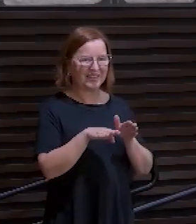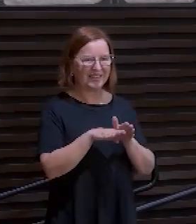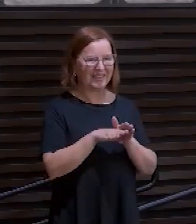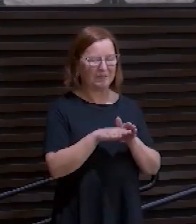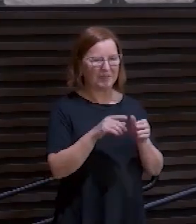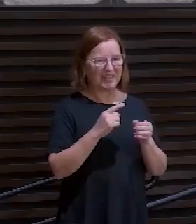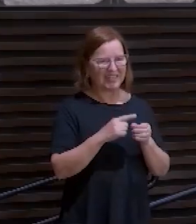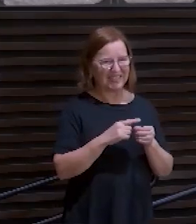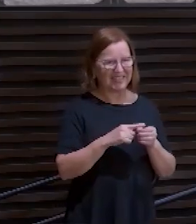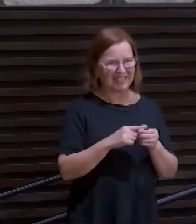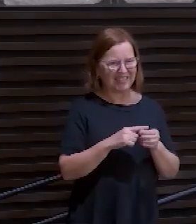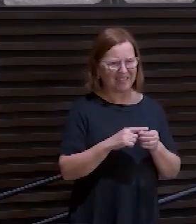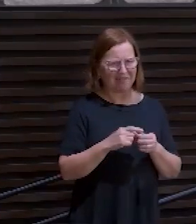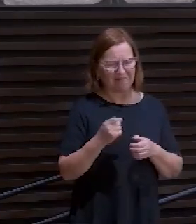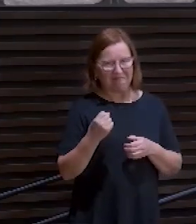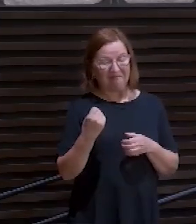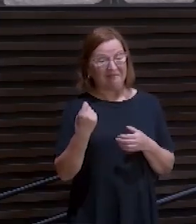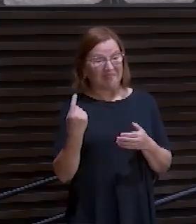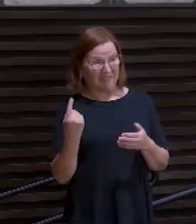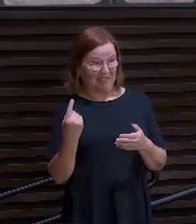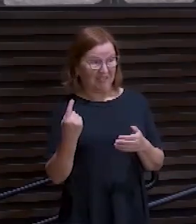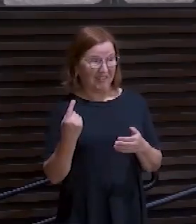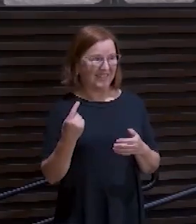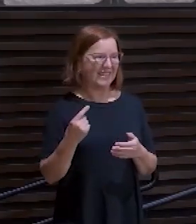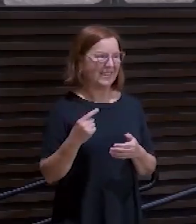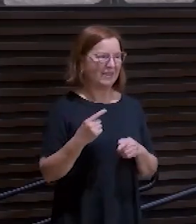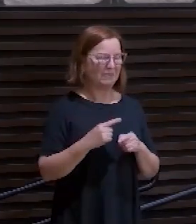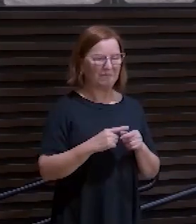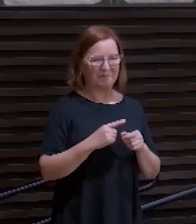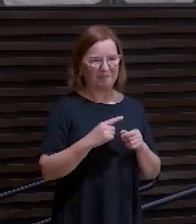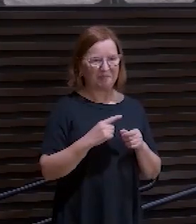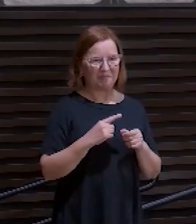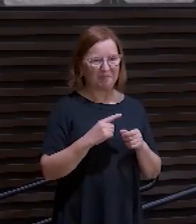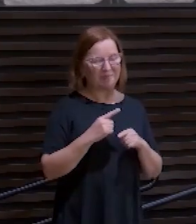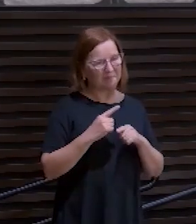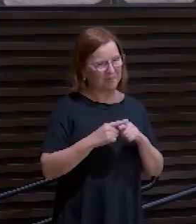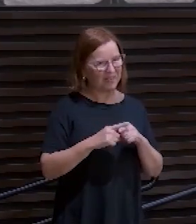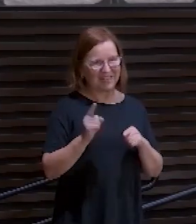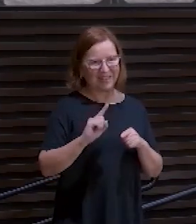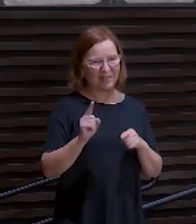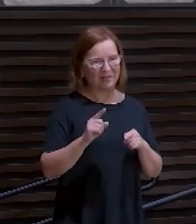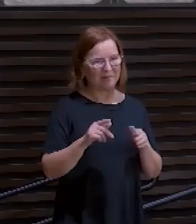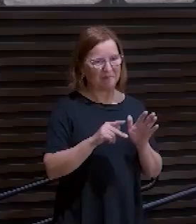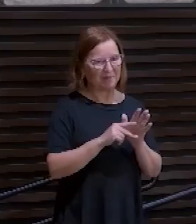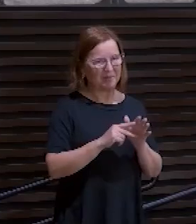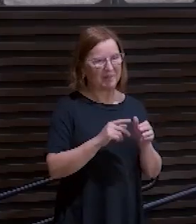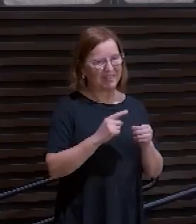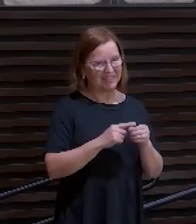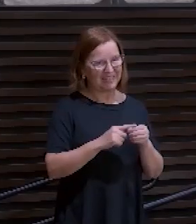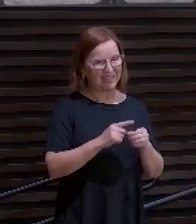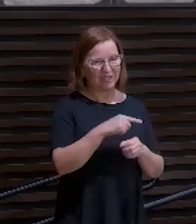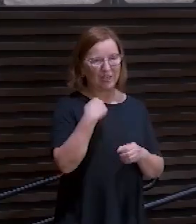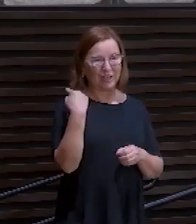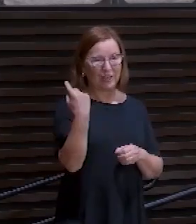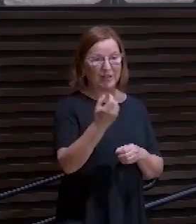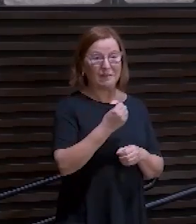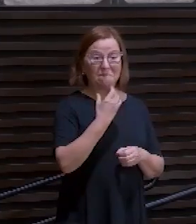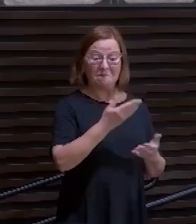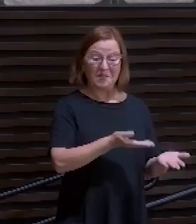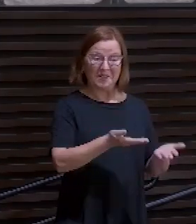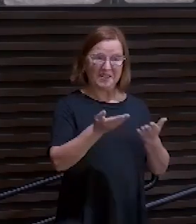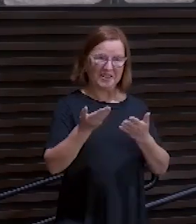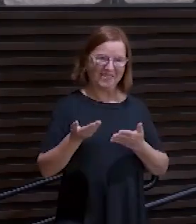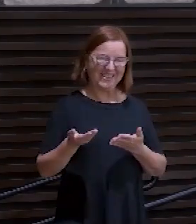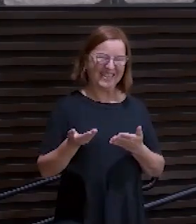estranha, no sentido de não ser a nossa cidade, e somos tão bem acolhidos. Agradecer pela vida do